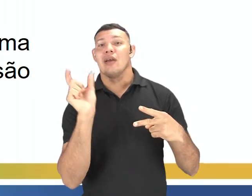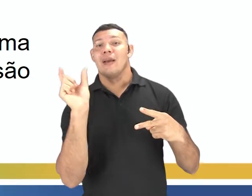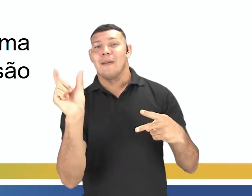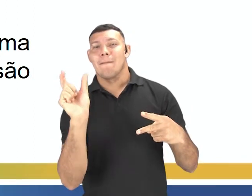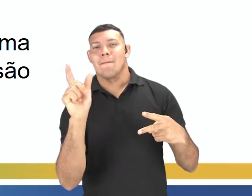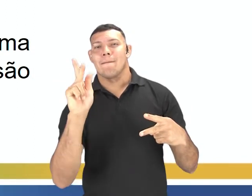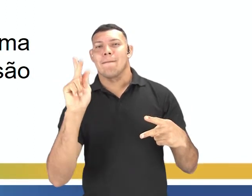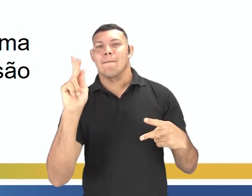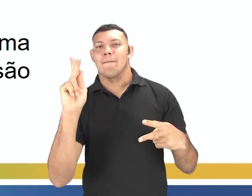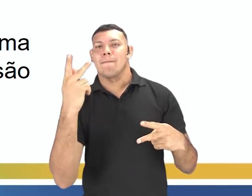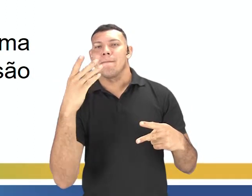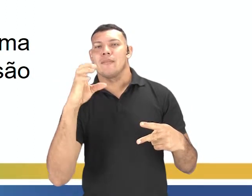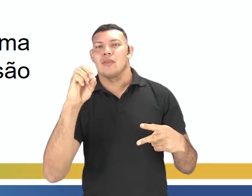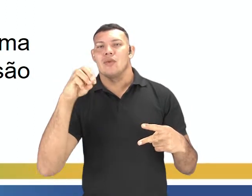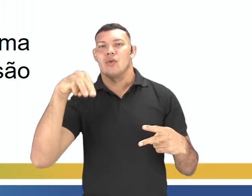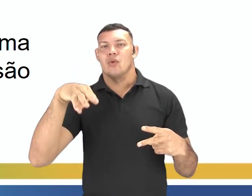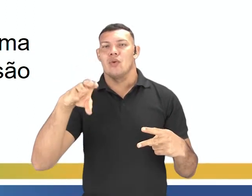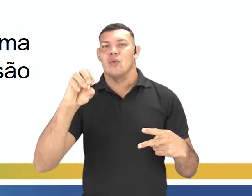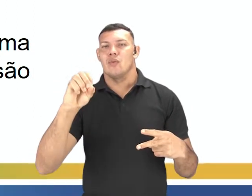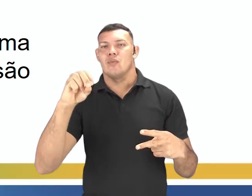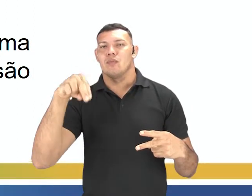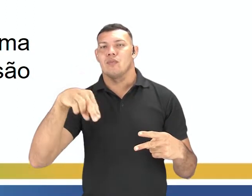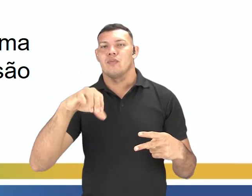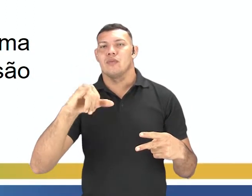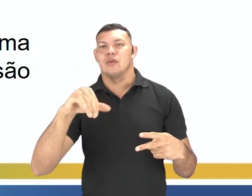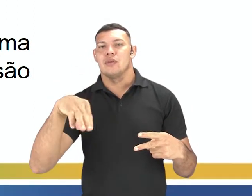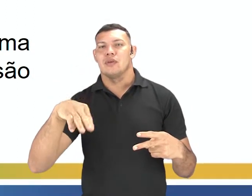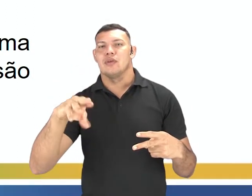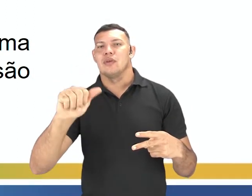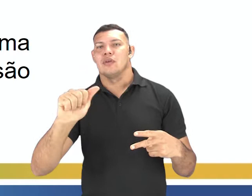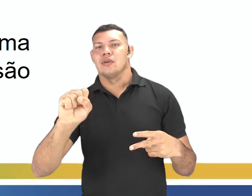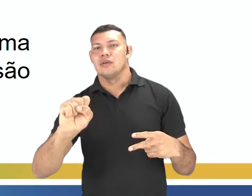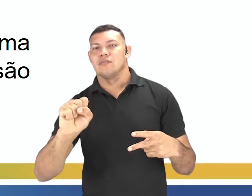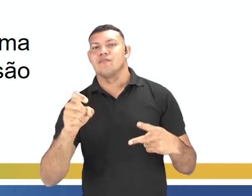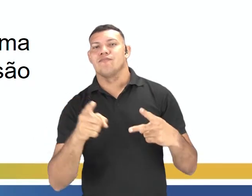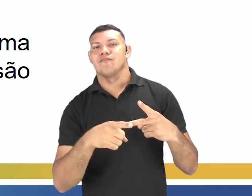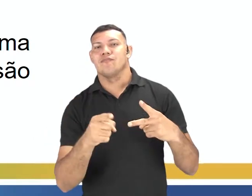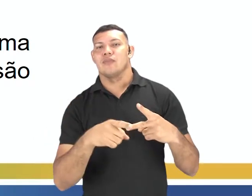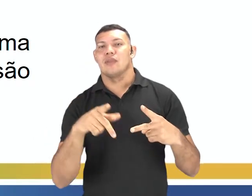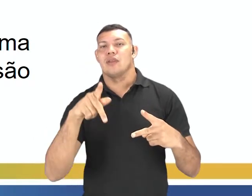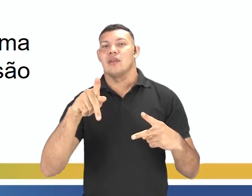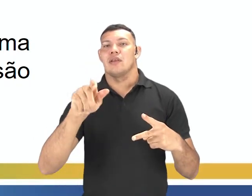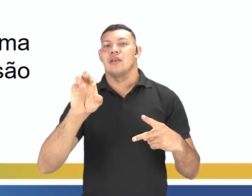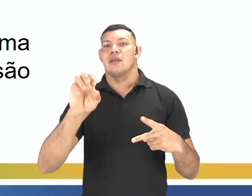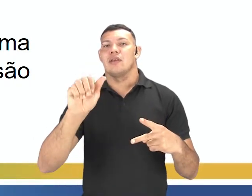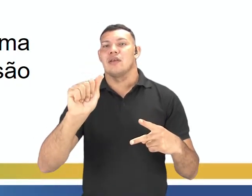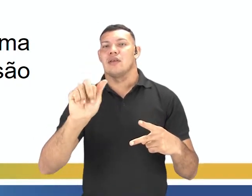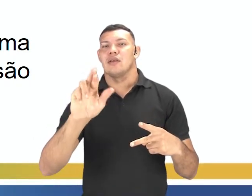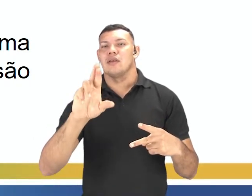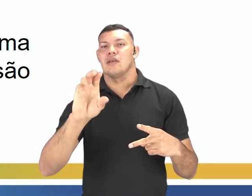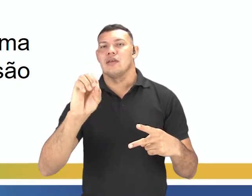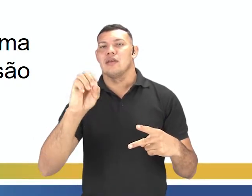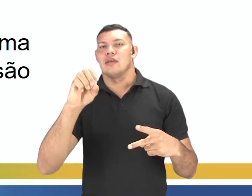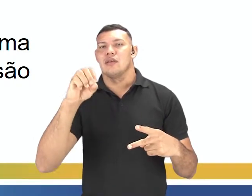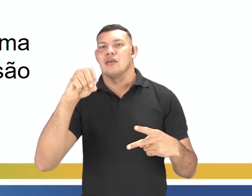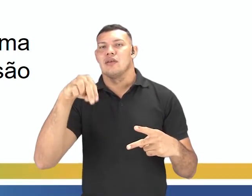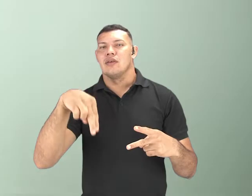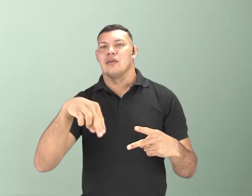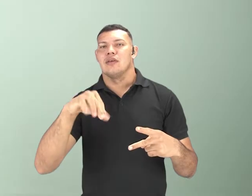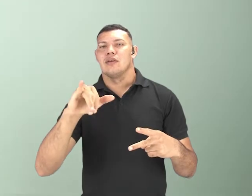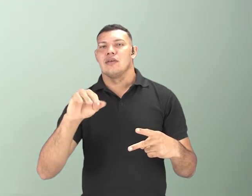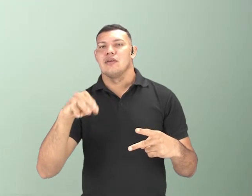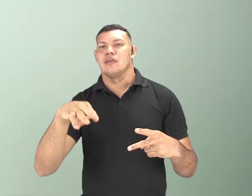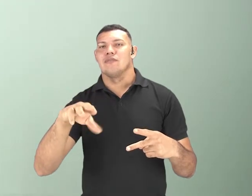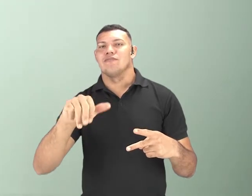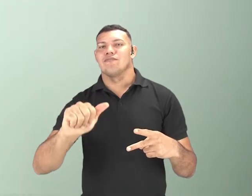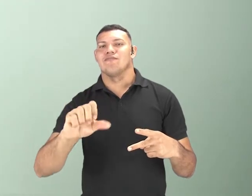Palavras homônimas e parônimas são palavras que apresentam a mesma pronúncia. Presta atenção, que apresentam